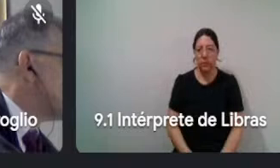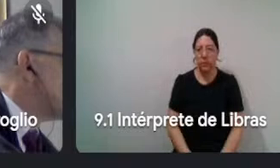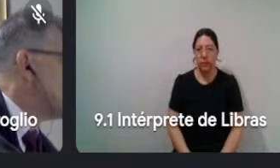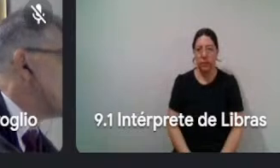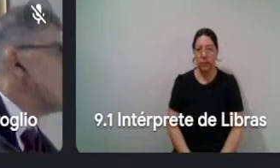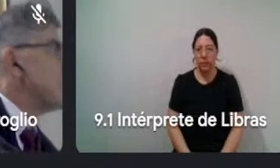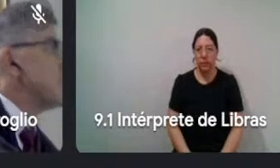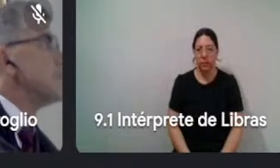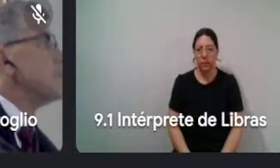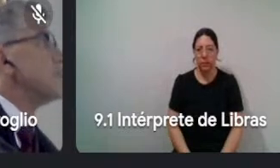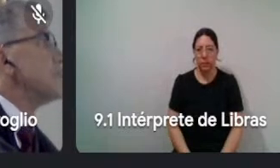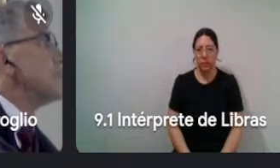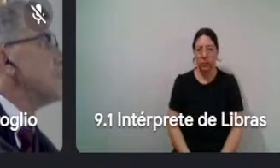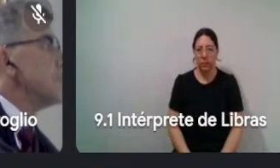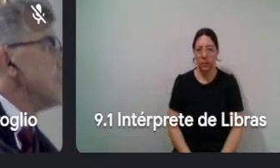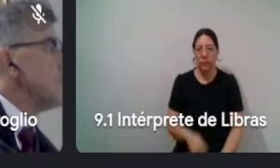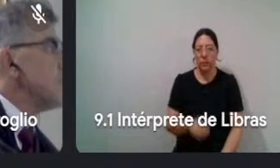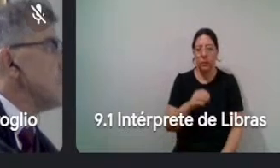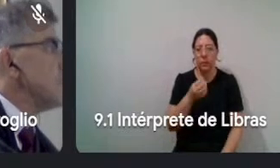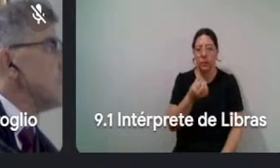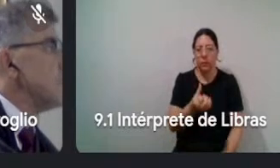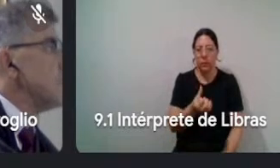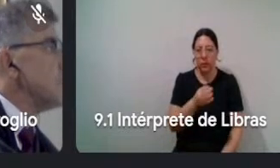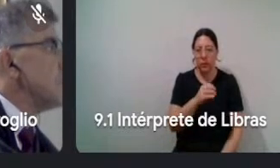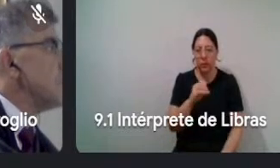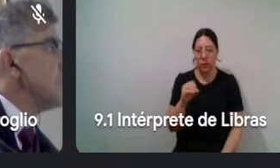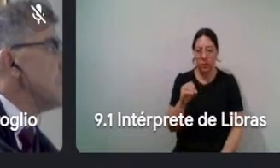é o SEI número